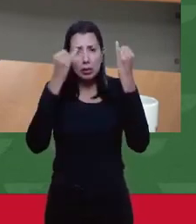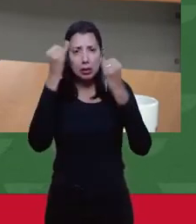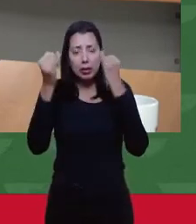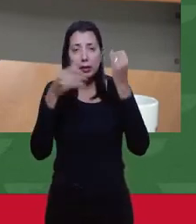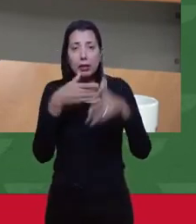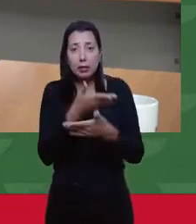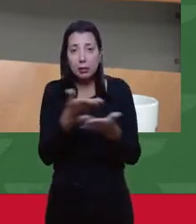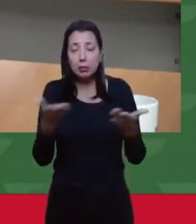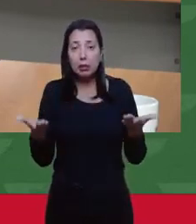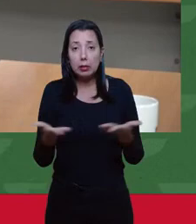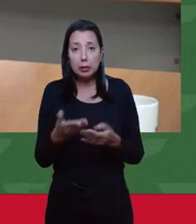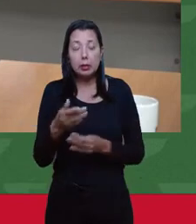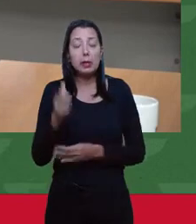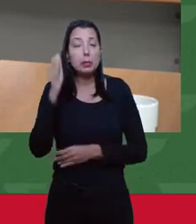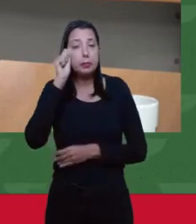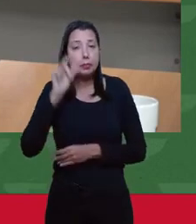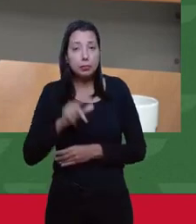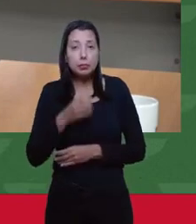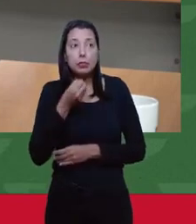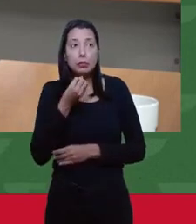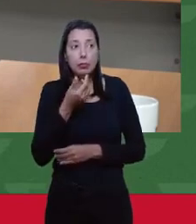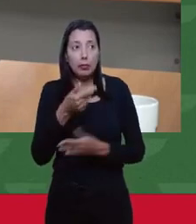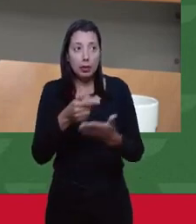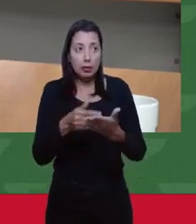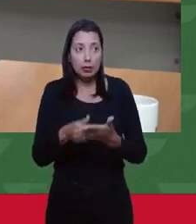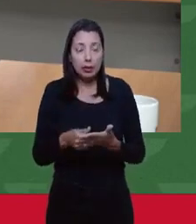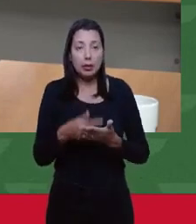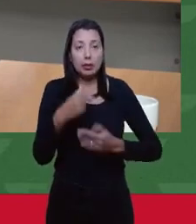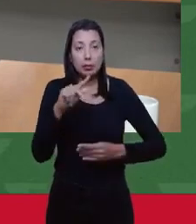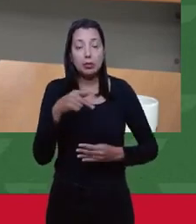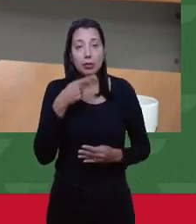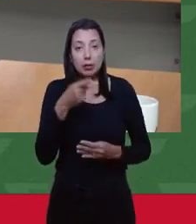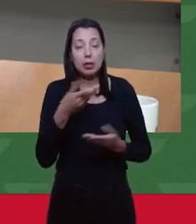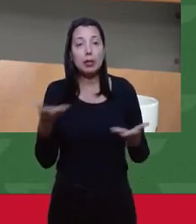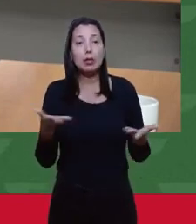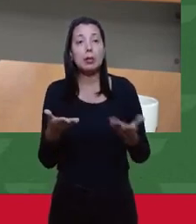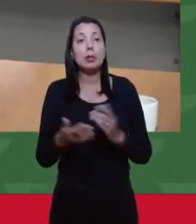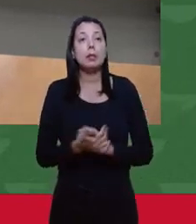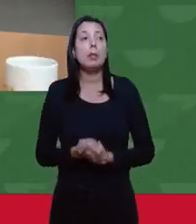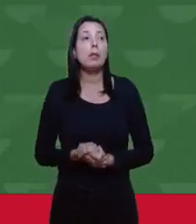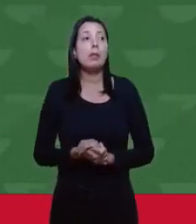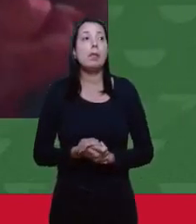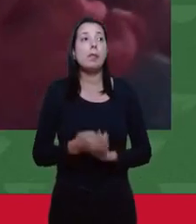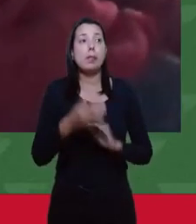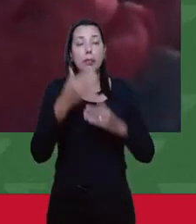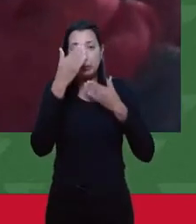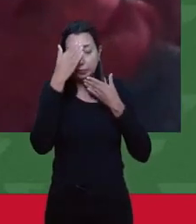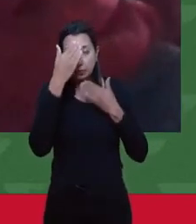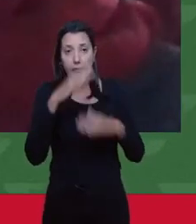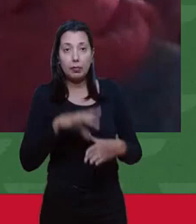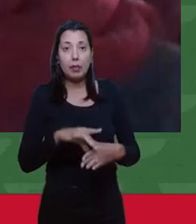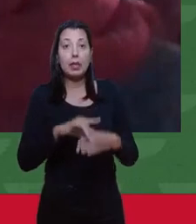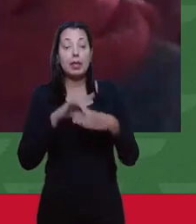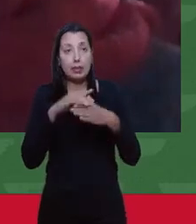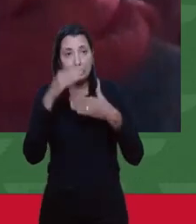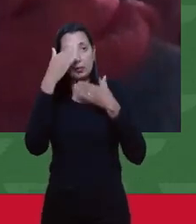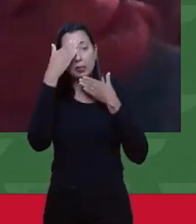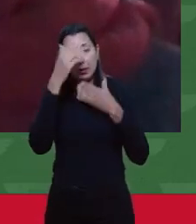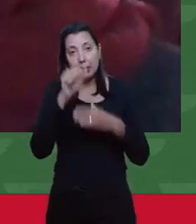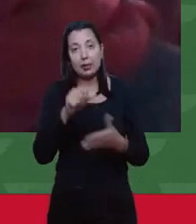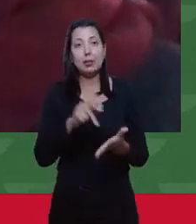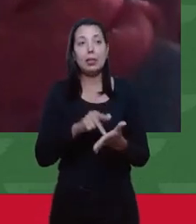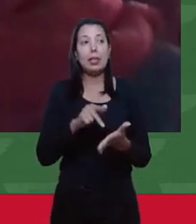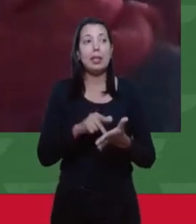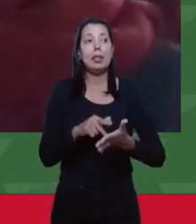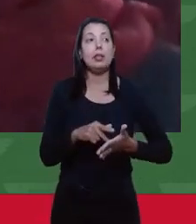Então, Maria do Rosário, muito bem-vinda e está contigo a palavra. Muito obrigada, líder Elvino, muito obrigada